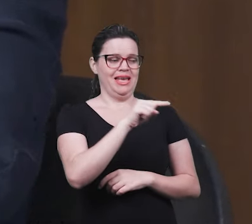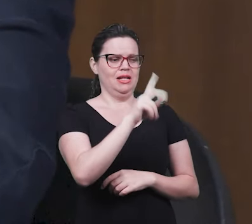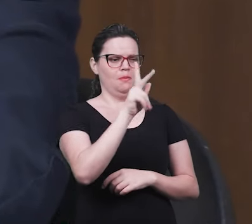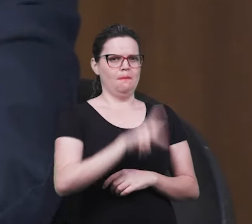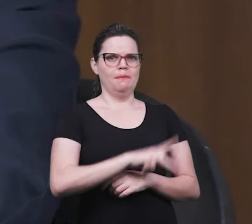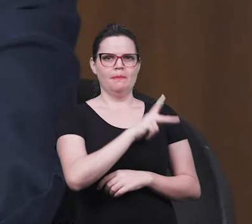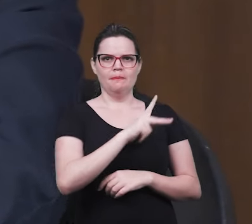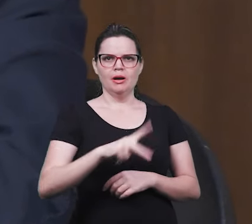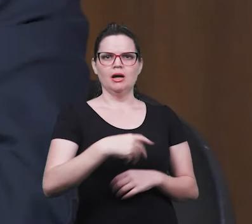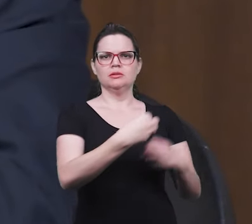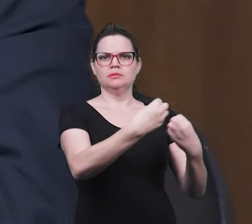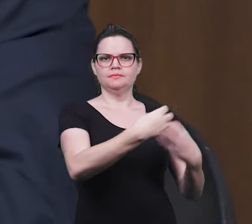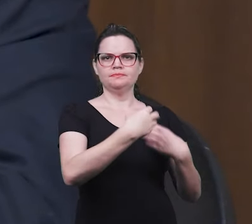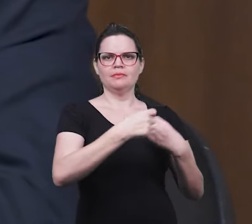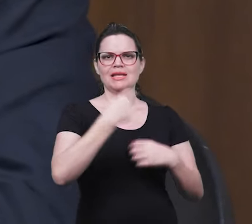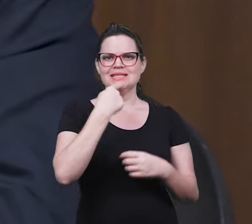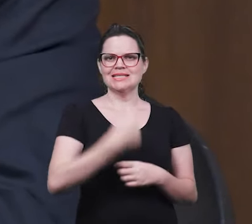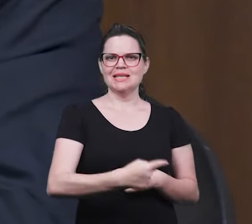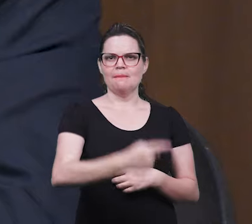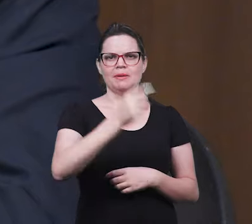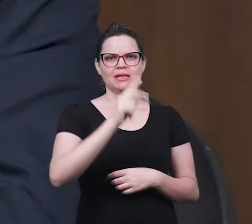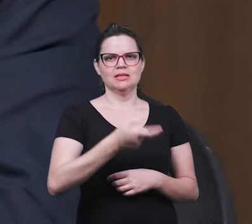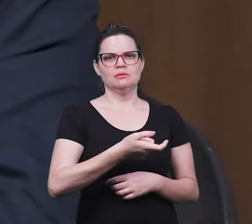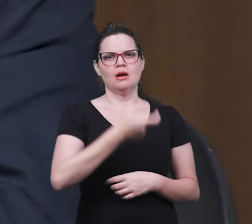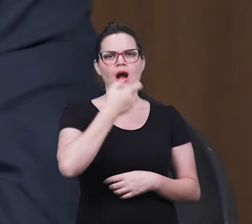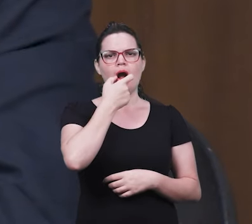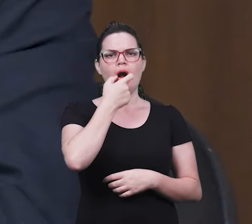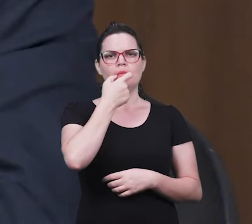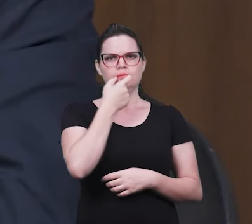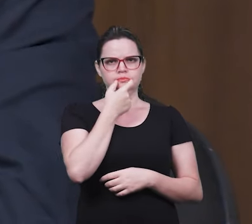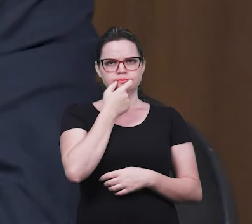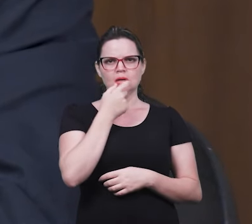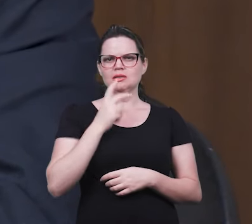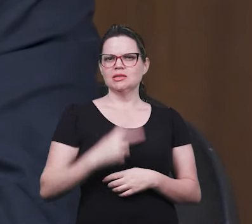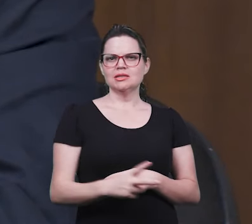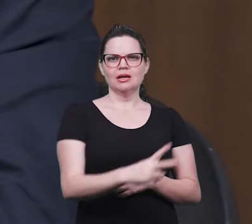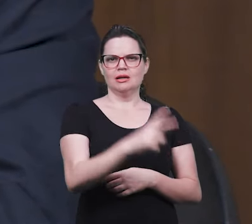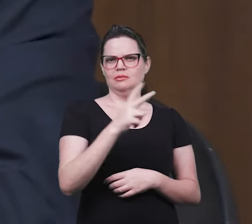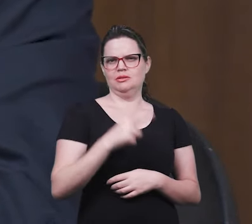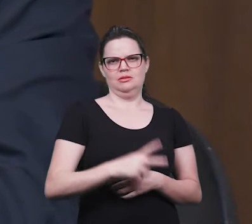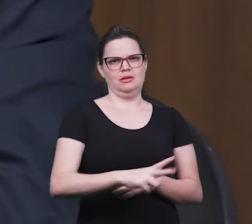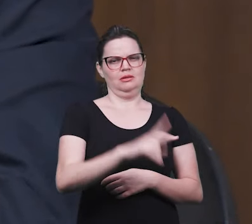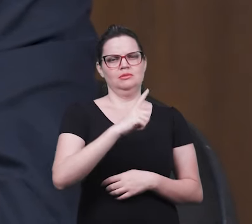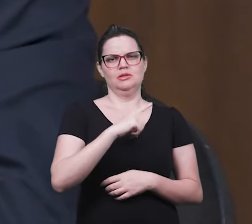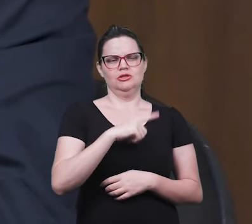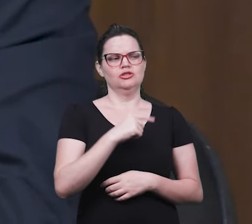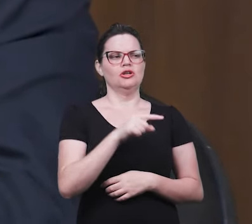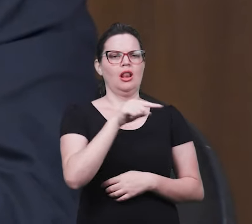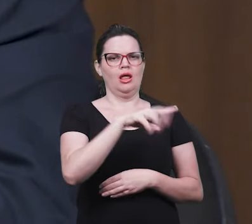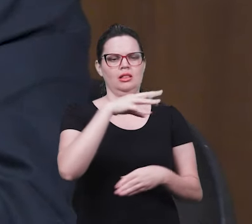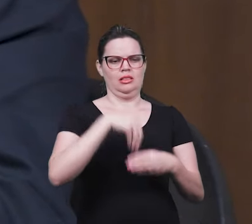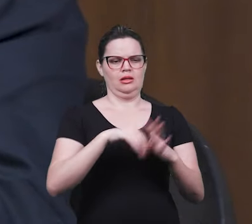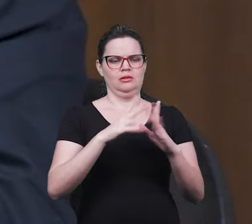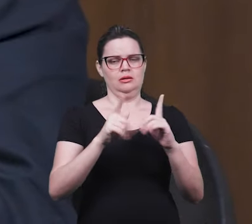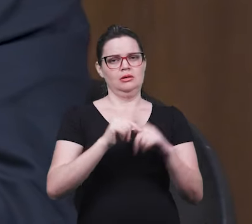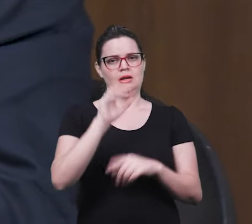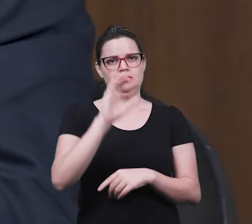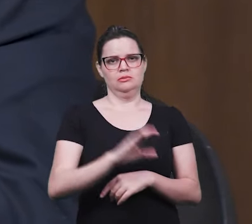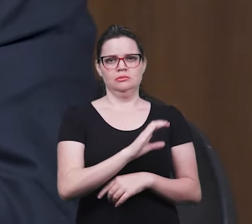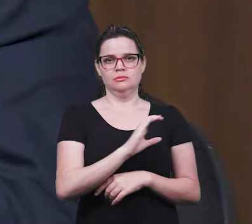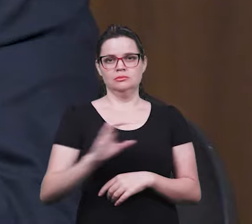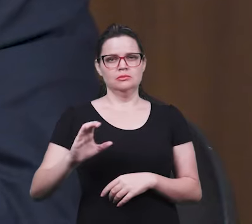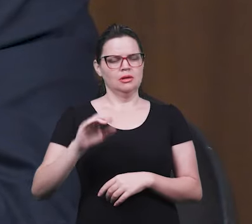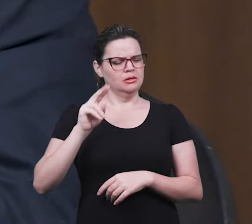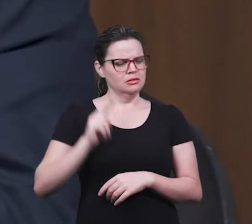fazia parte e tal. Então eu tinha todo esse trabalho, vivia isso e sempre